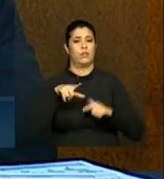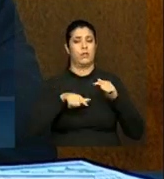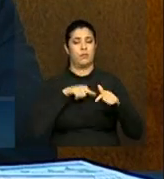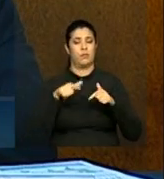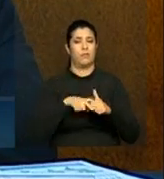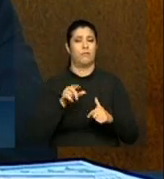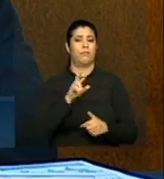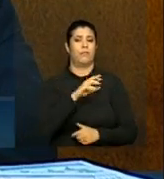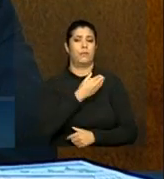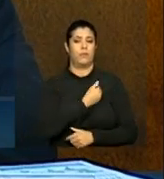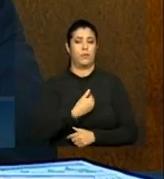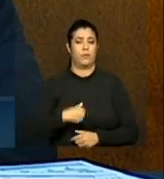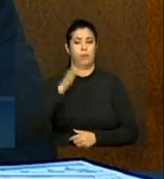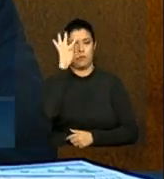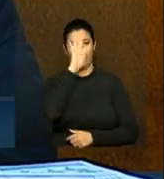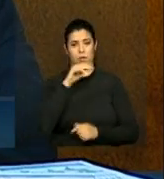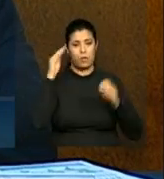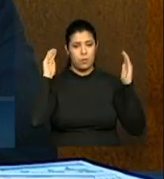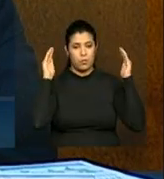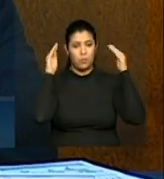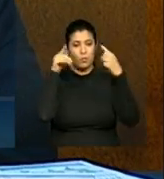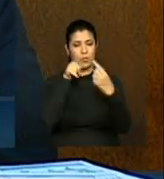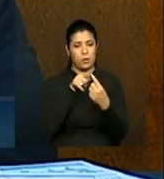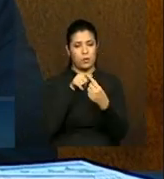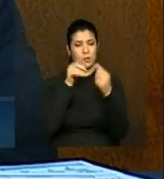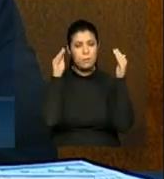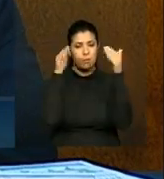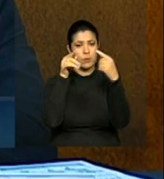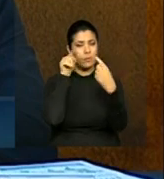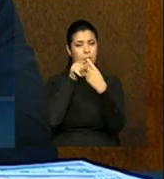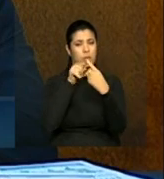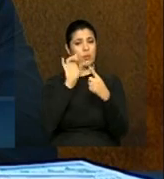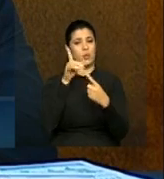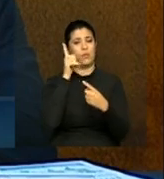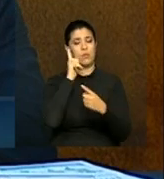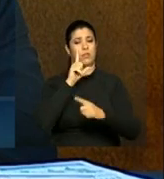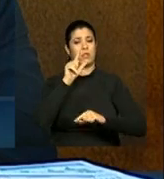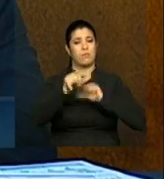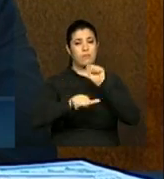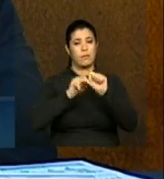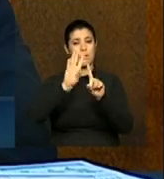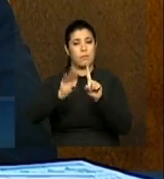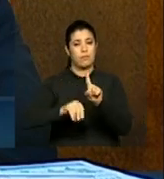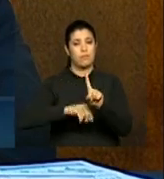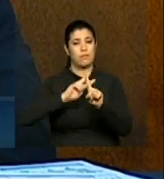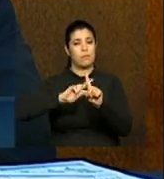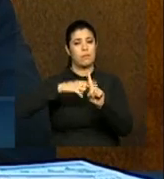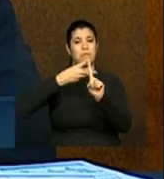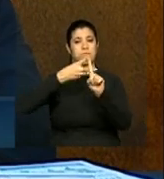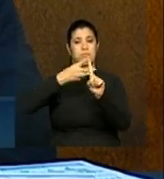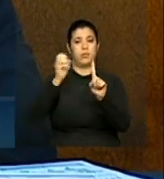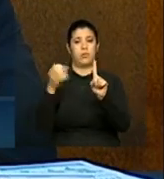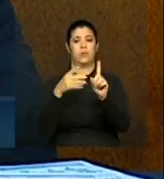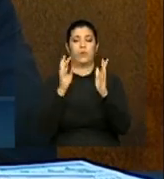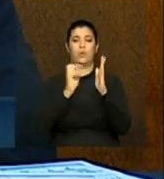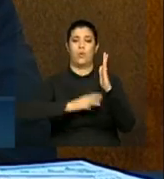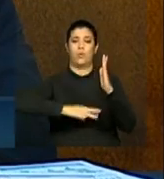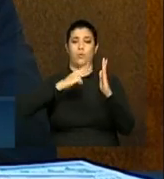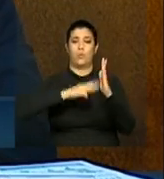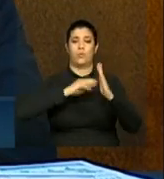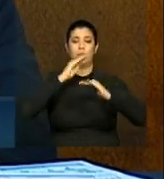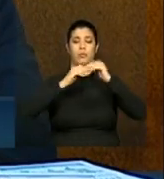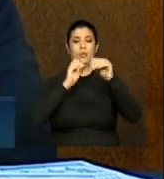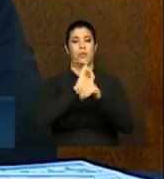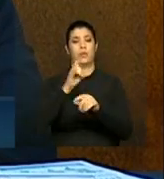como uma diretriz que a gente só vai conseguir implementar um novo Brasil que a gente só vai conseguir um novo modelo de desenvolvimento